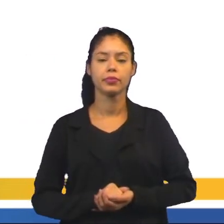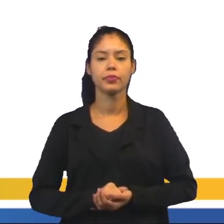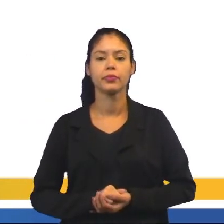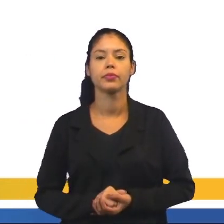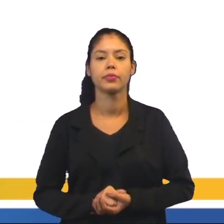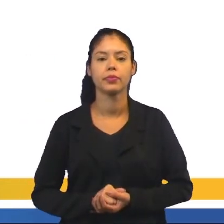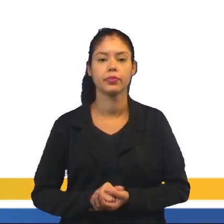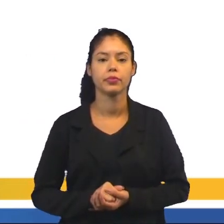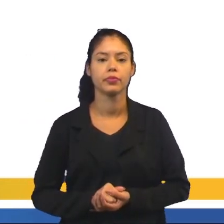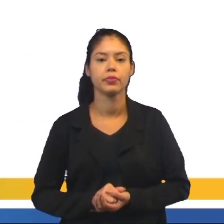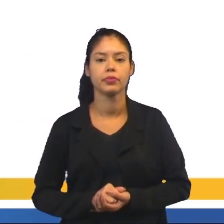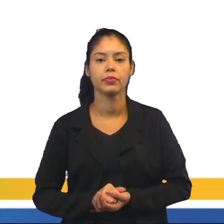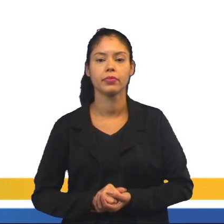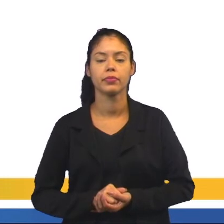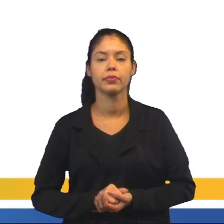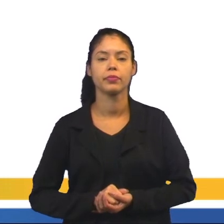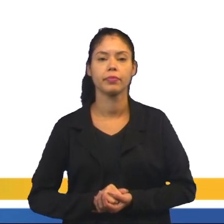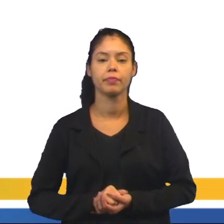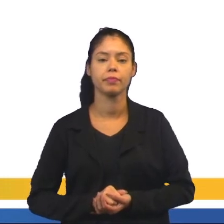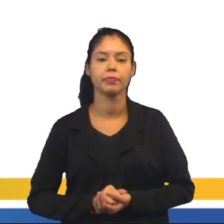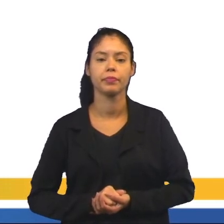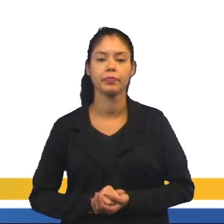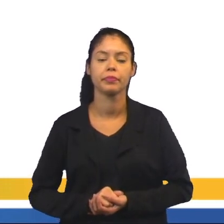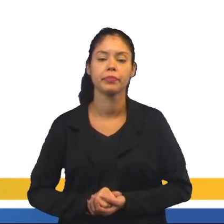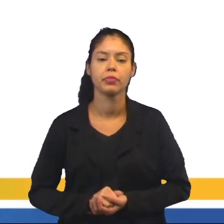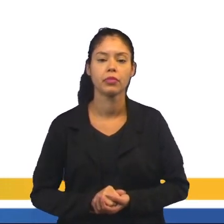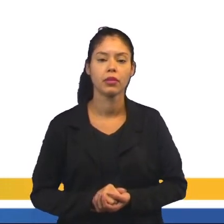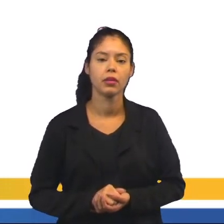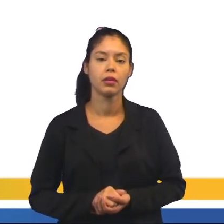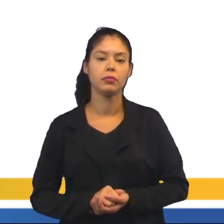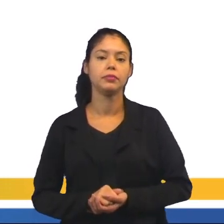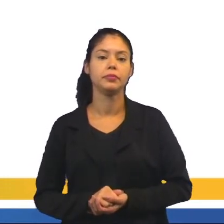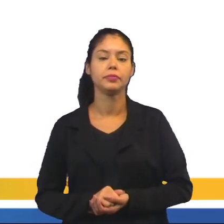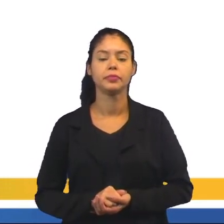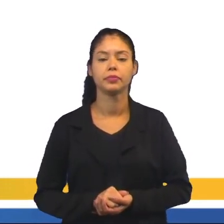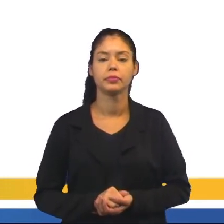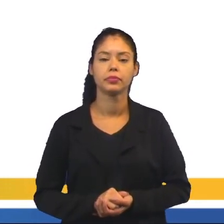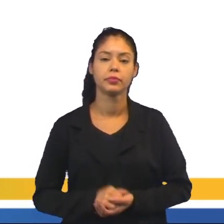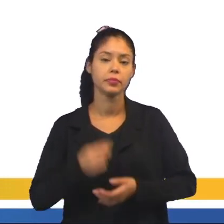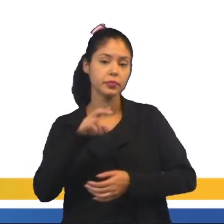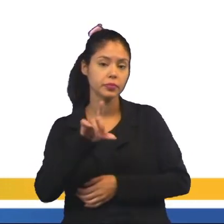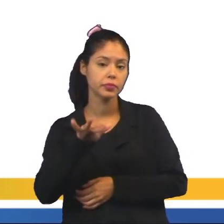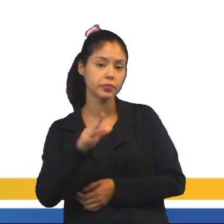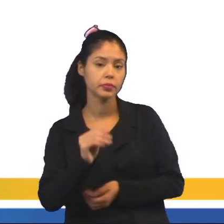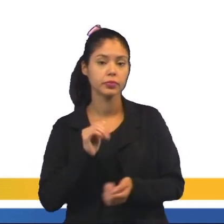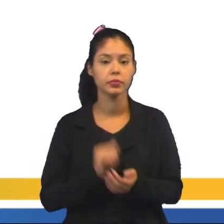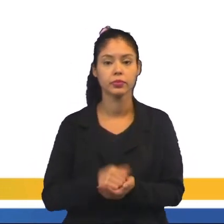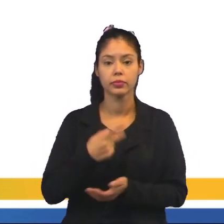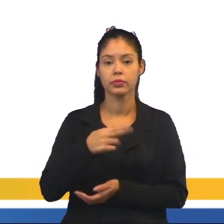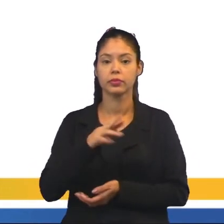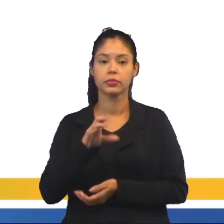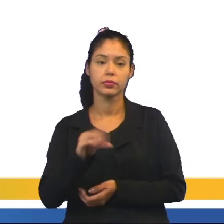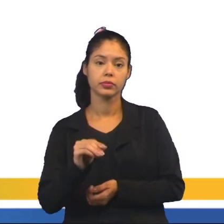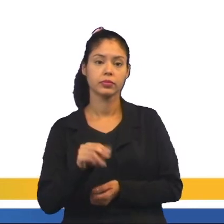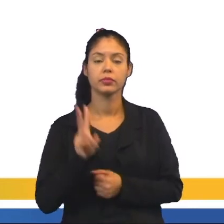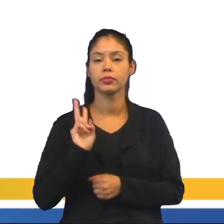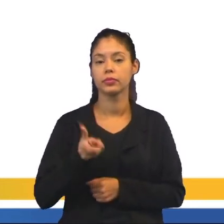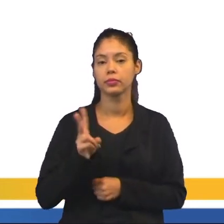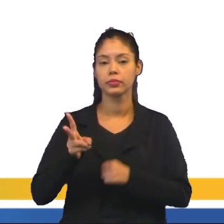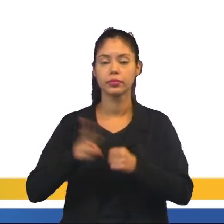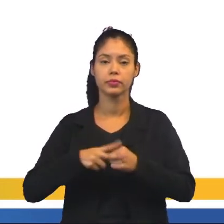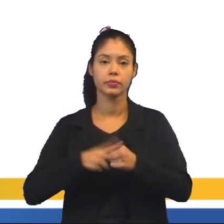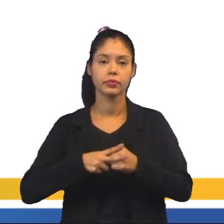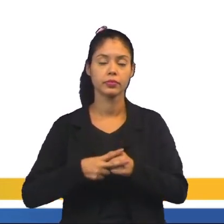parecer tornar-se andar TV e virar tá e ou núcleo do predicado é sempre o